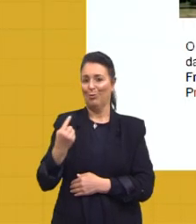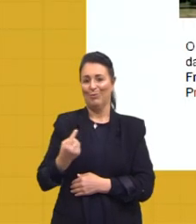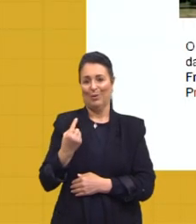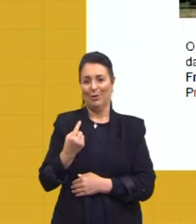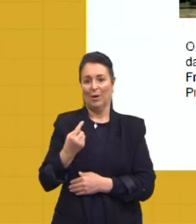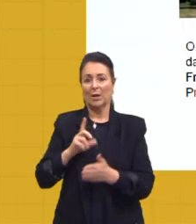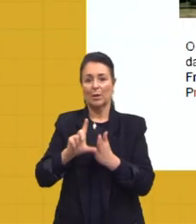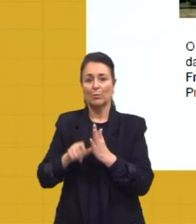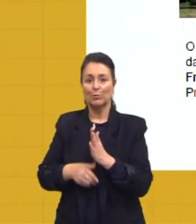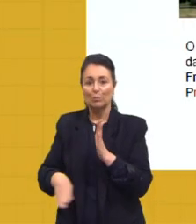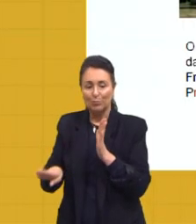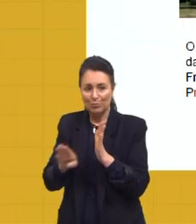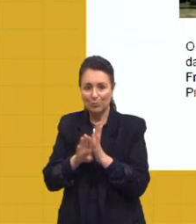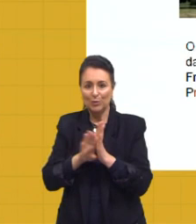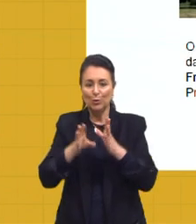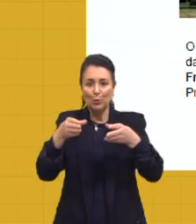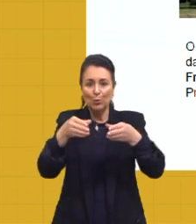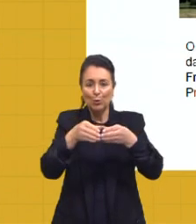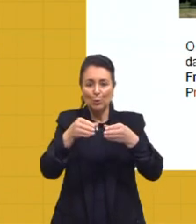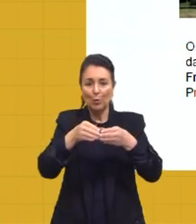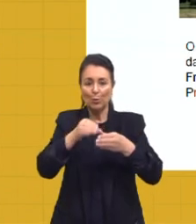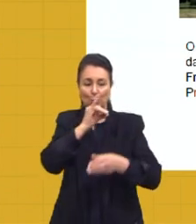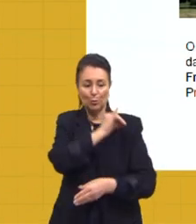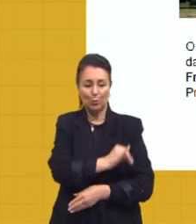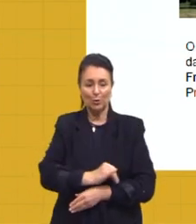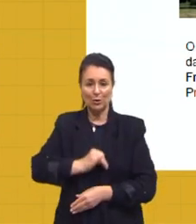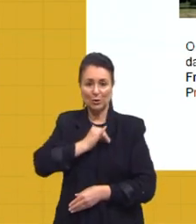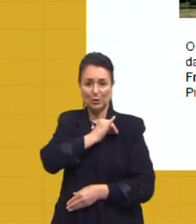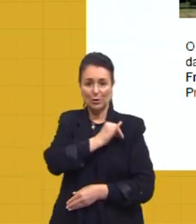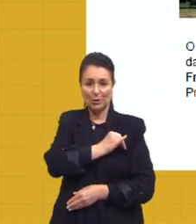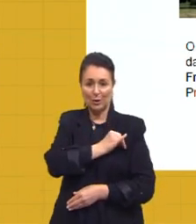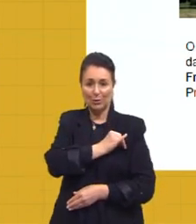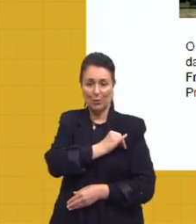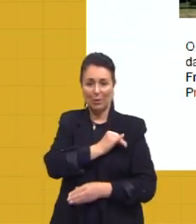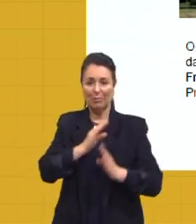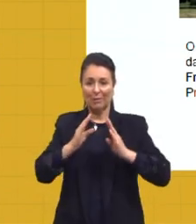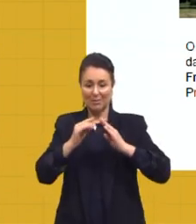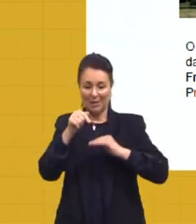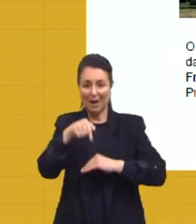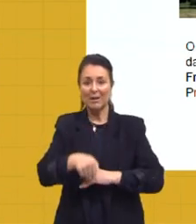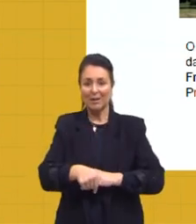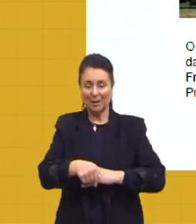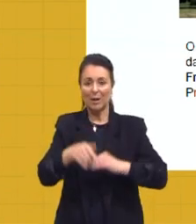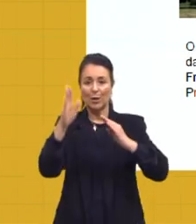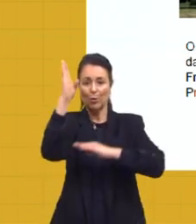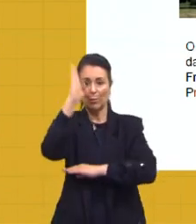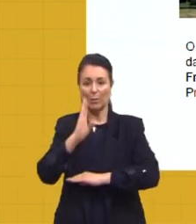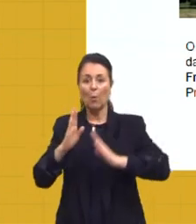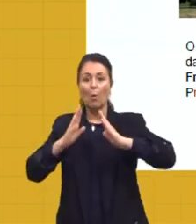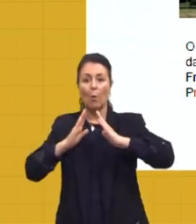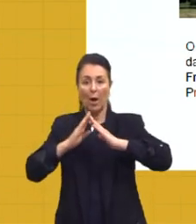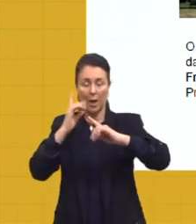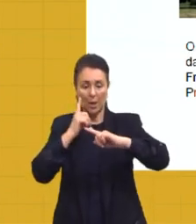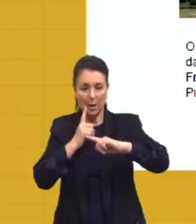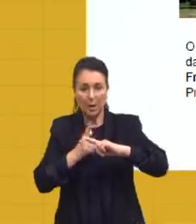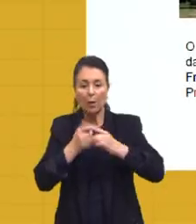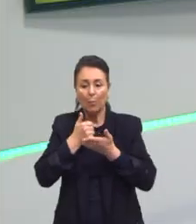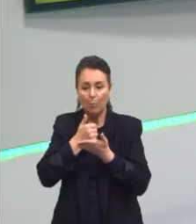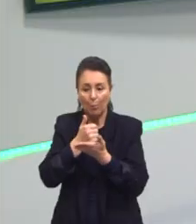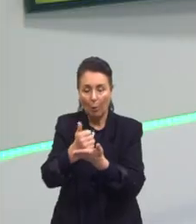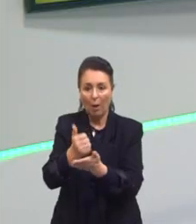dos Jesuítas no Brasil é a igreja é um grande patrocinador da arte nesse período